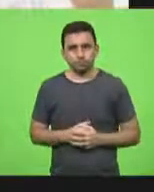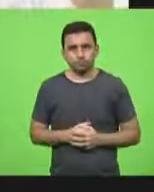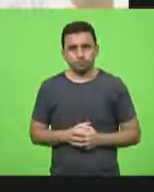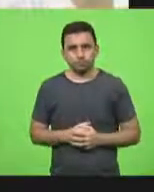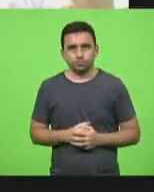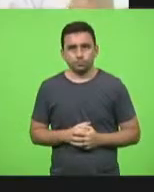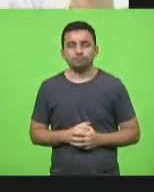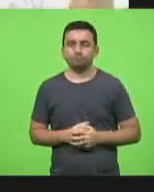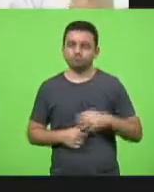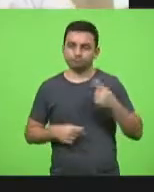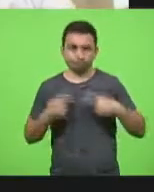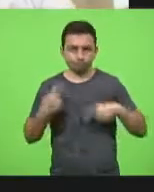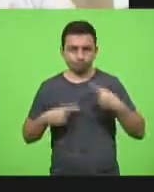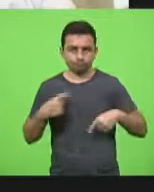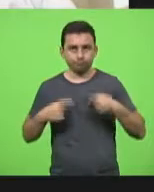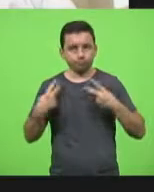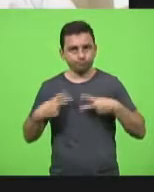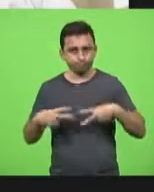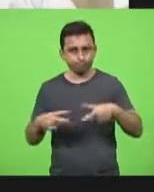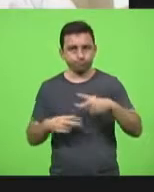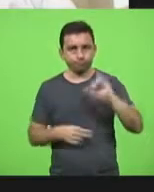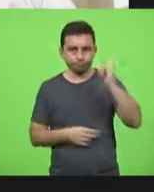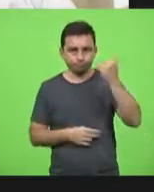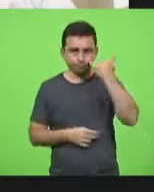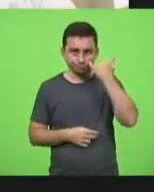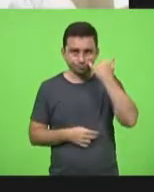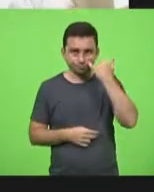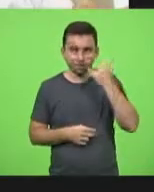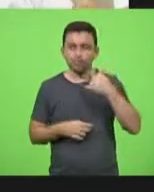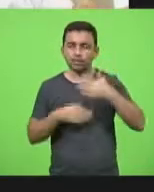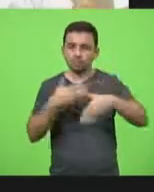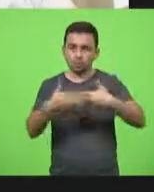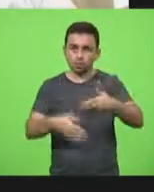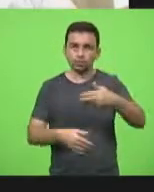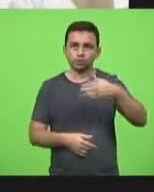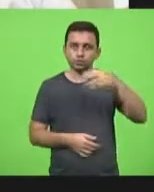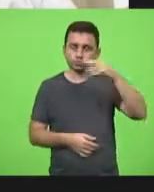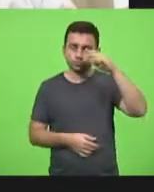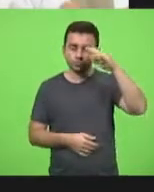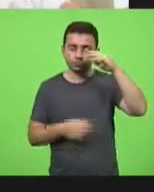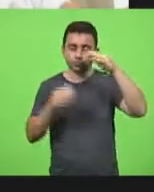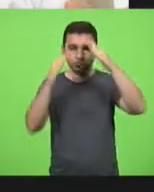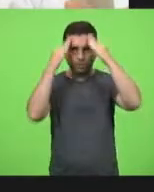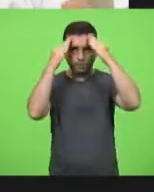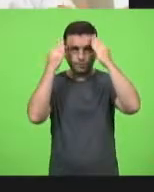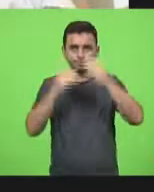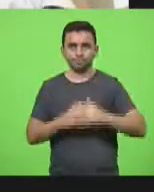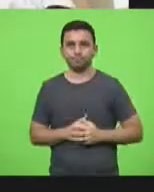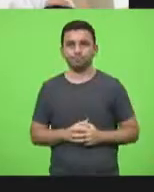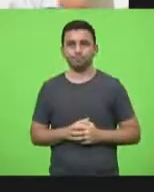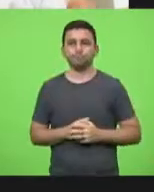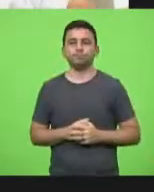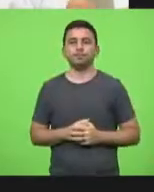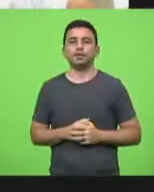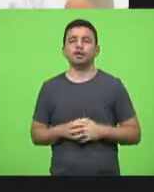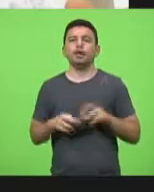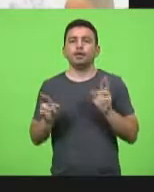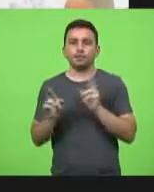em discussão, com a palavra o deputado Jessé Lopes, na sequência, o deputado José Milton Schaefer. Ainda em relação